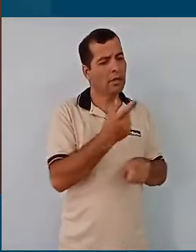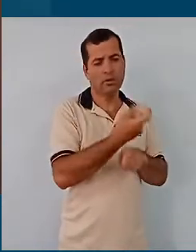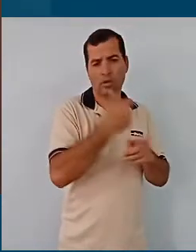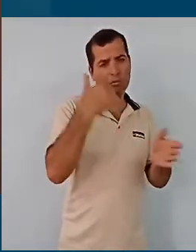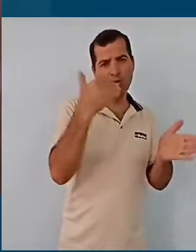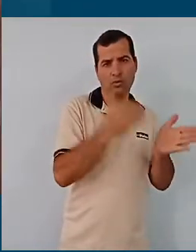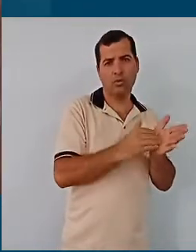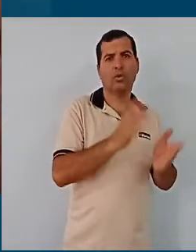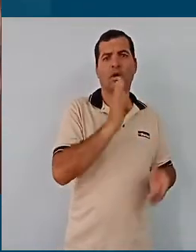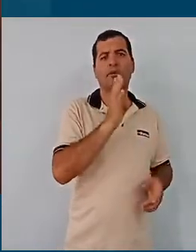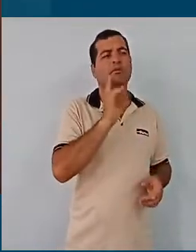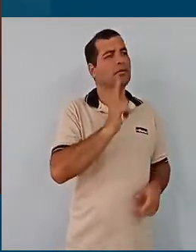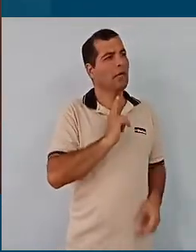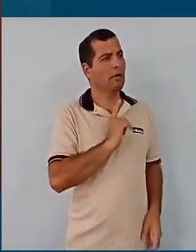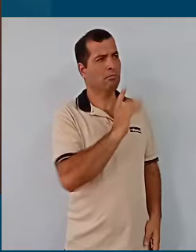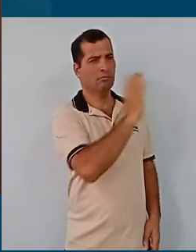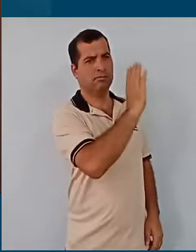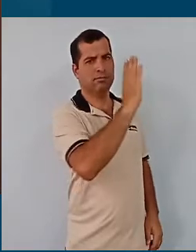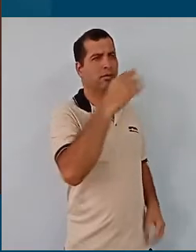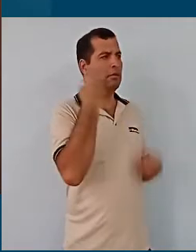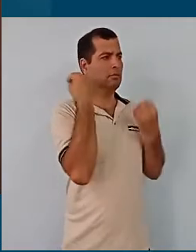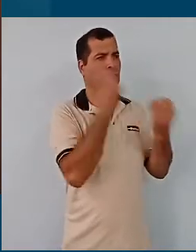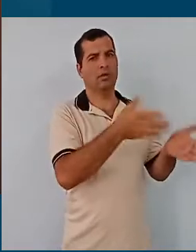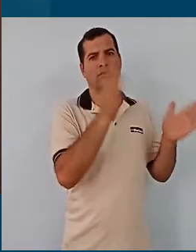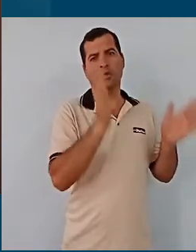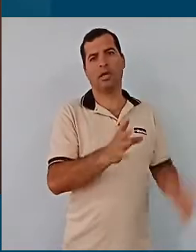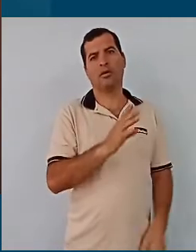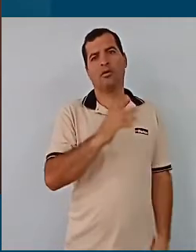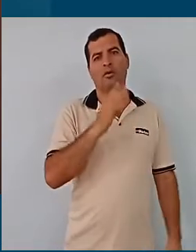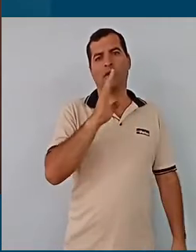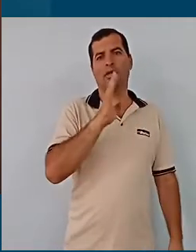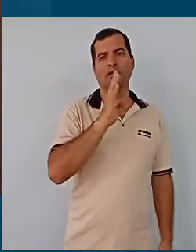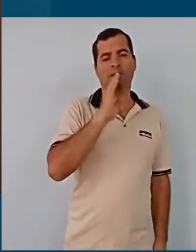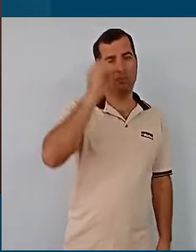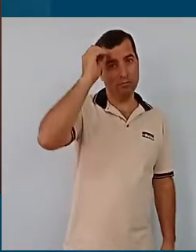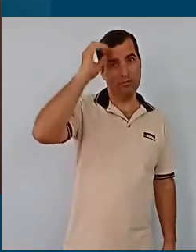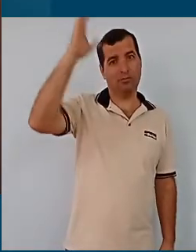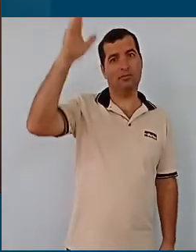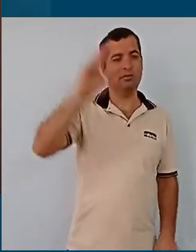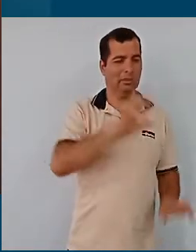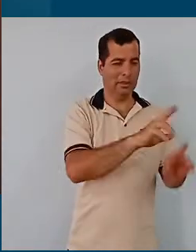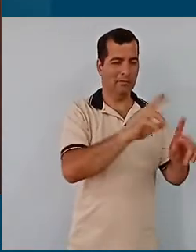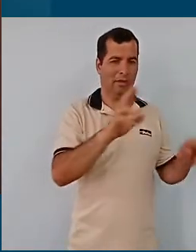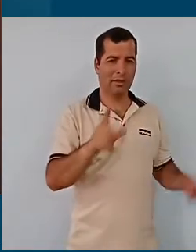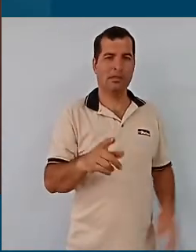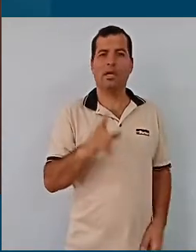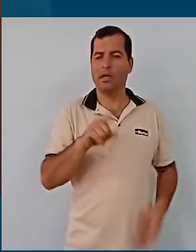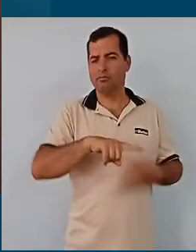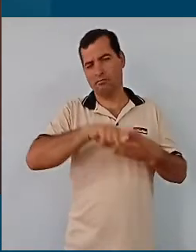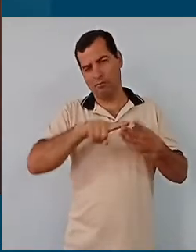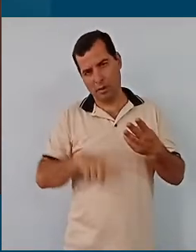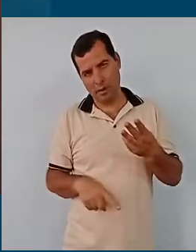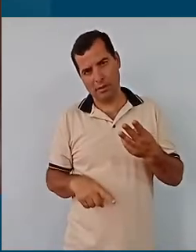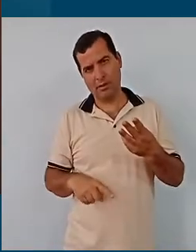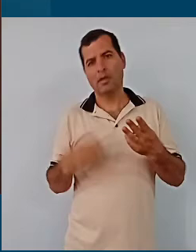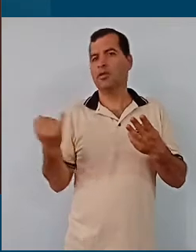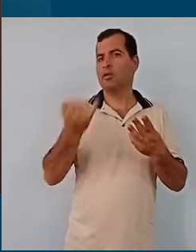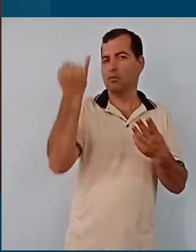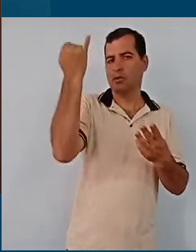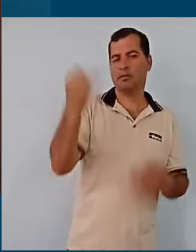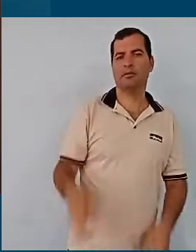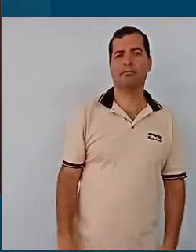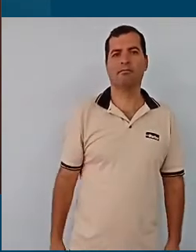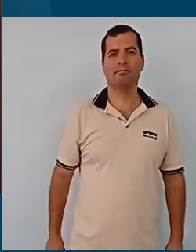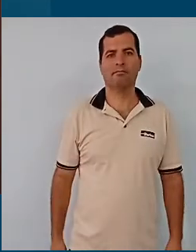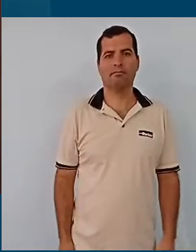aí escrito, dado, de diversas formas, né? Então, acho que esses 3 elementos são fundamentais.